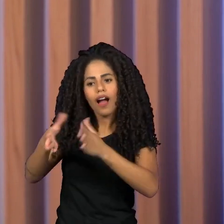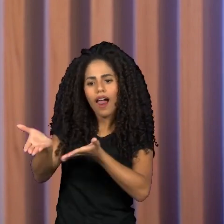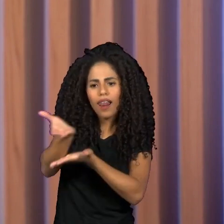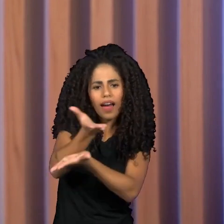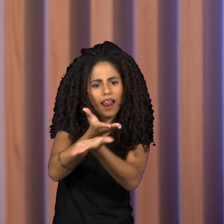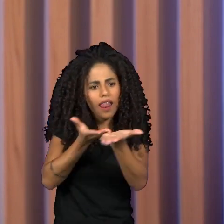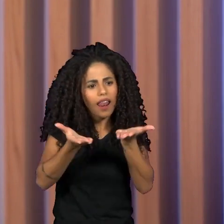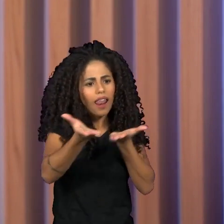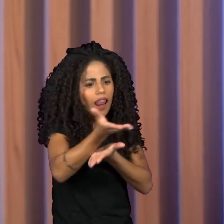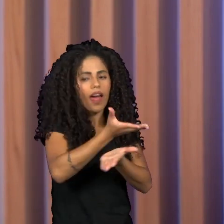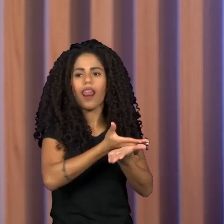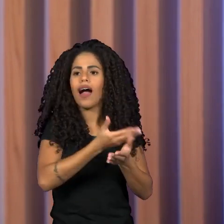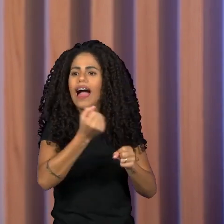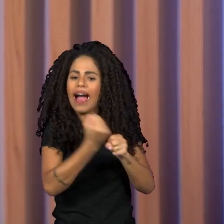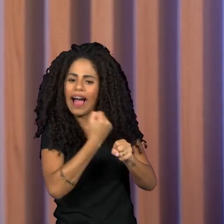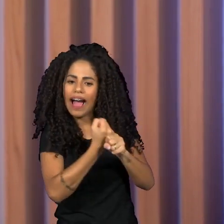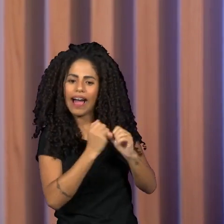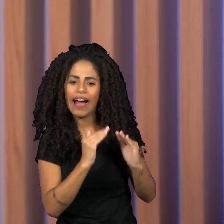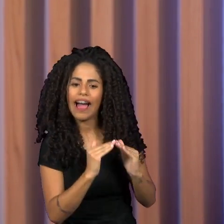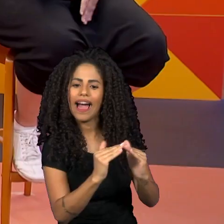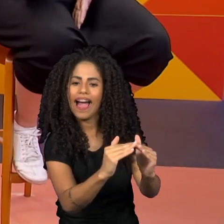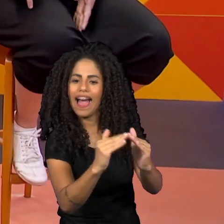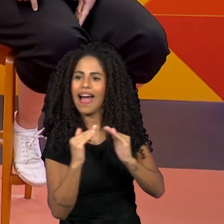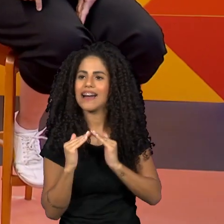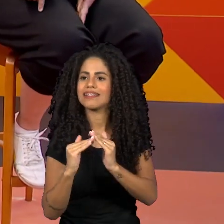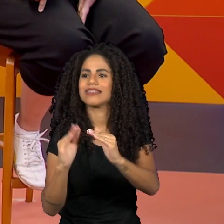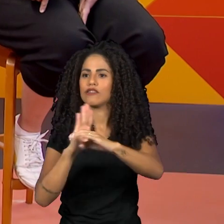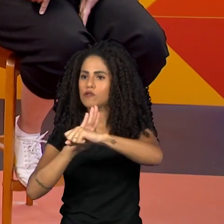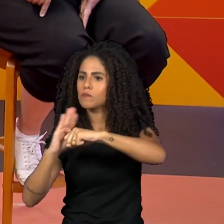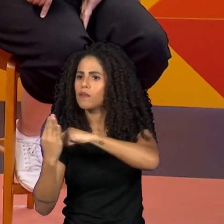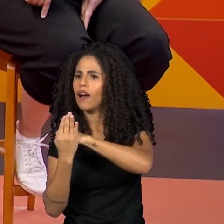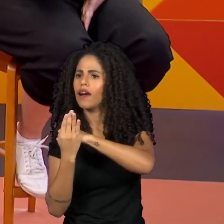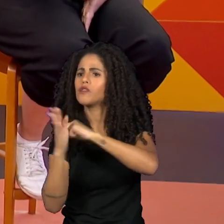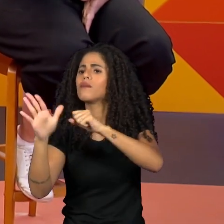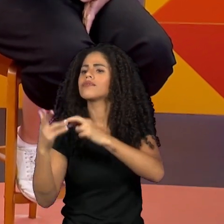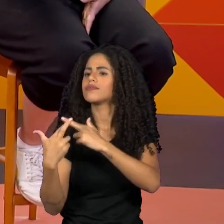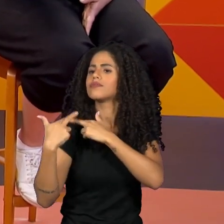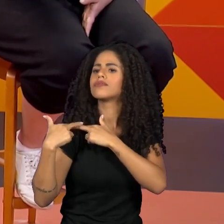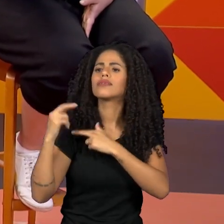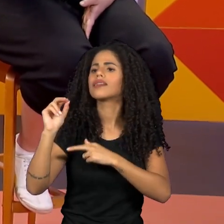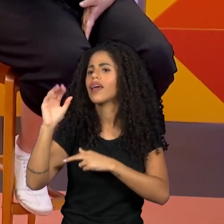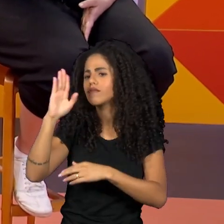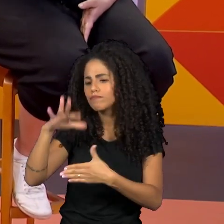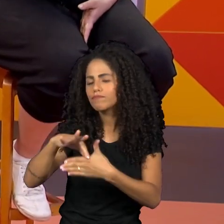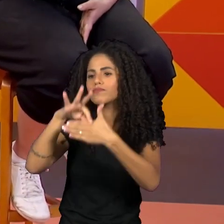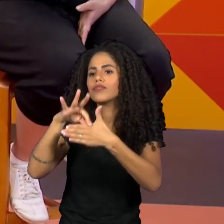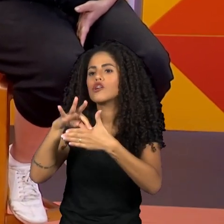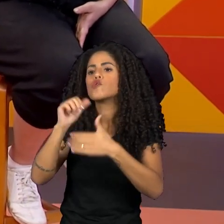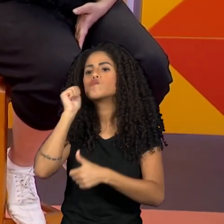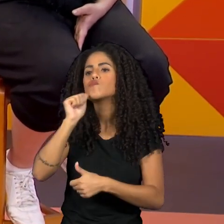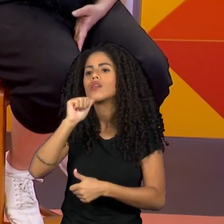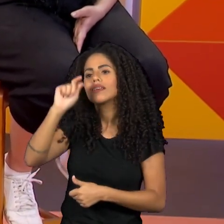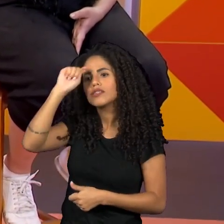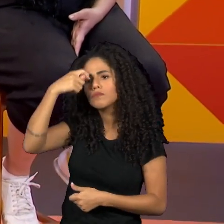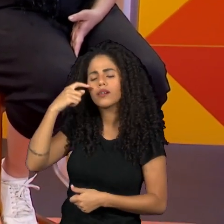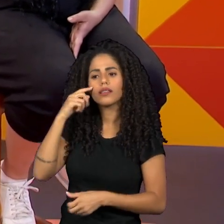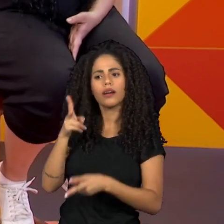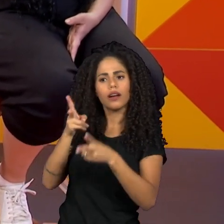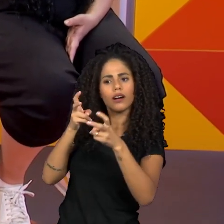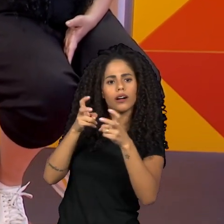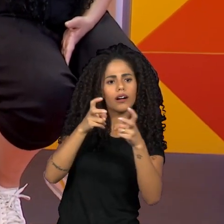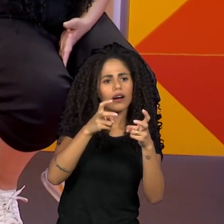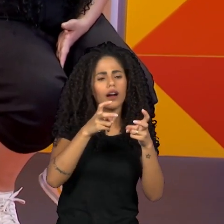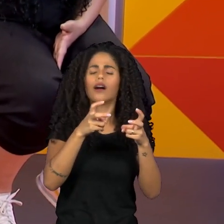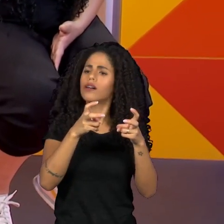Construíram suas casas através de multirão, autogestão. Sobretudo, mulheres negras fizeram isso. É quando eu acordo, quando eu vou para esse território e percebo